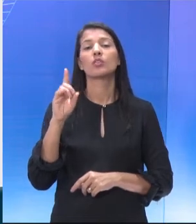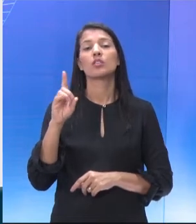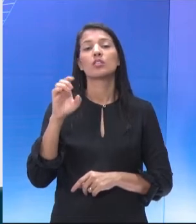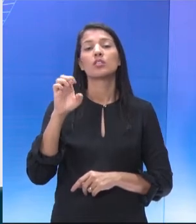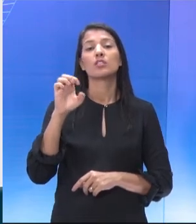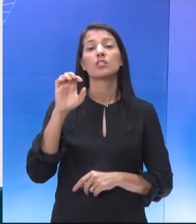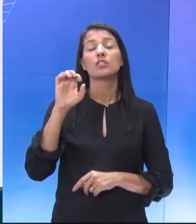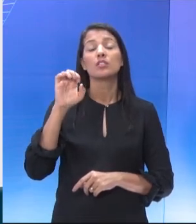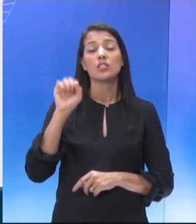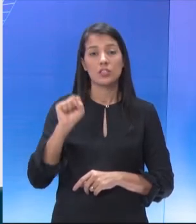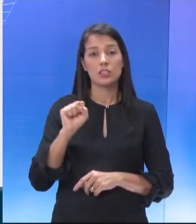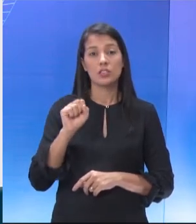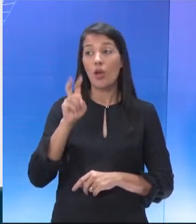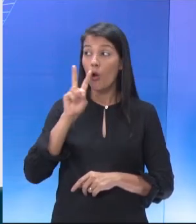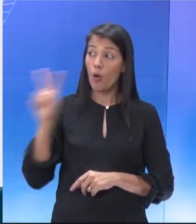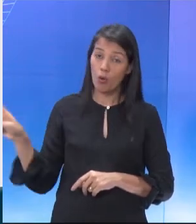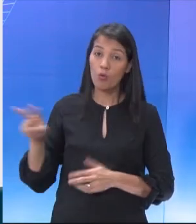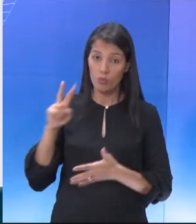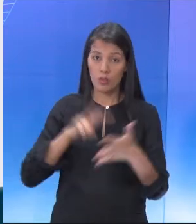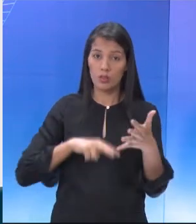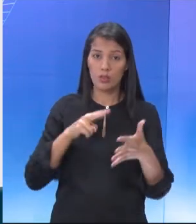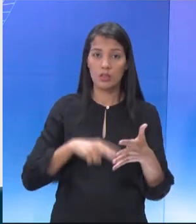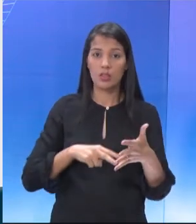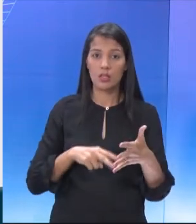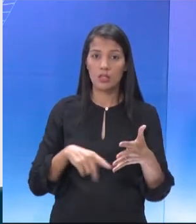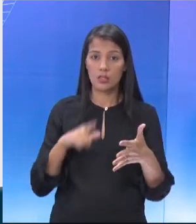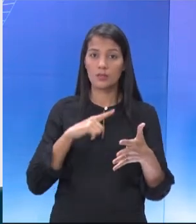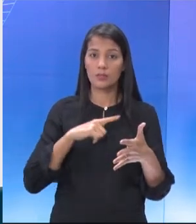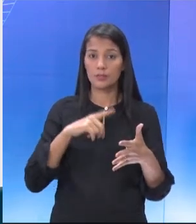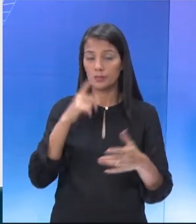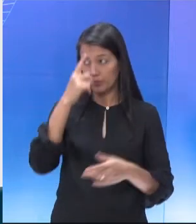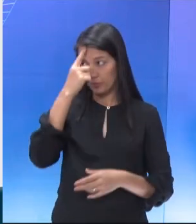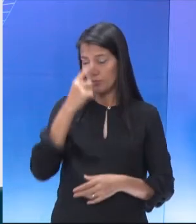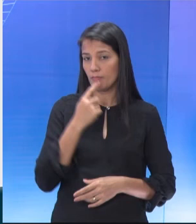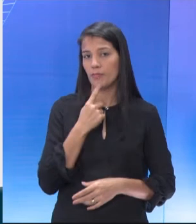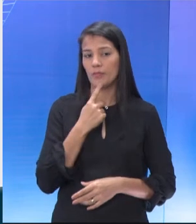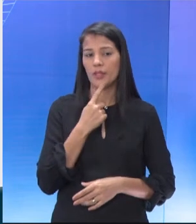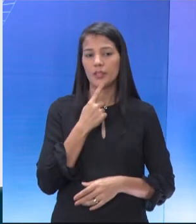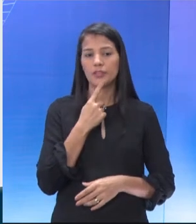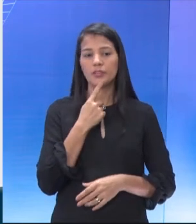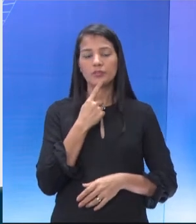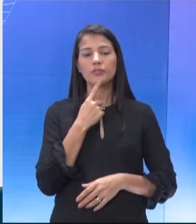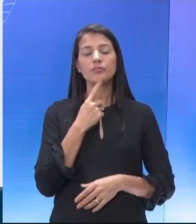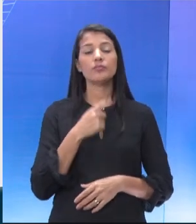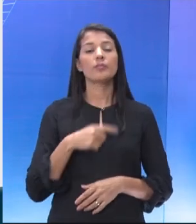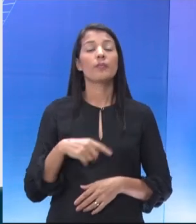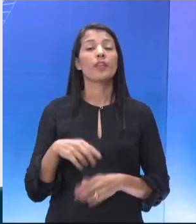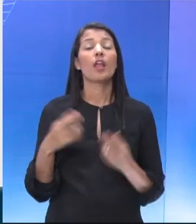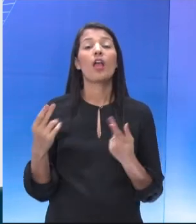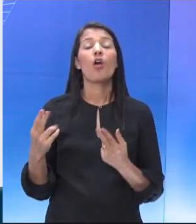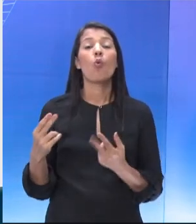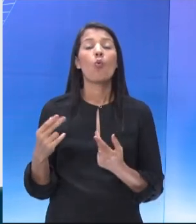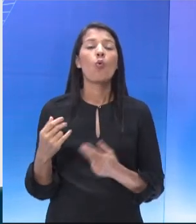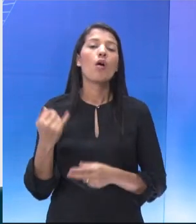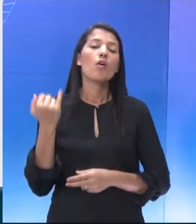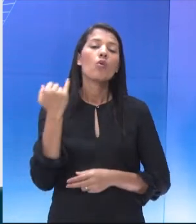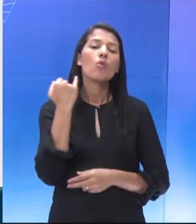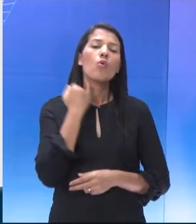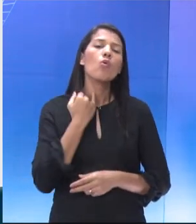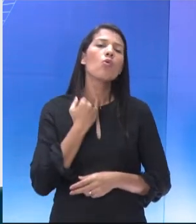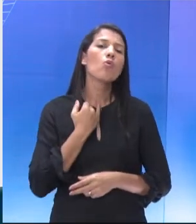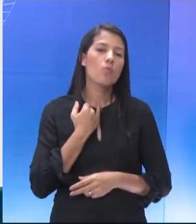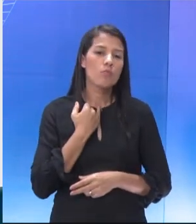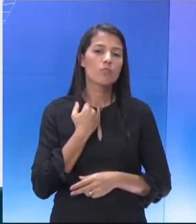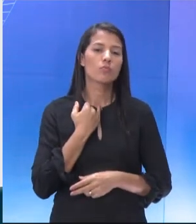Os esteroides são hormônios produzidos pelo córtex da glândula suprarrenal ou pelas gônadas,